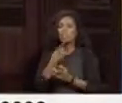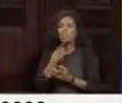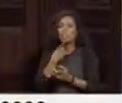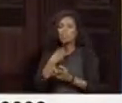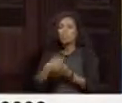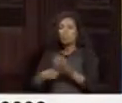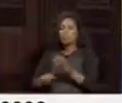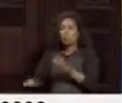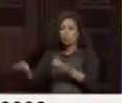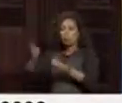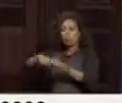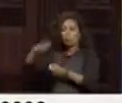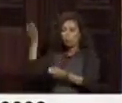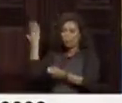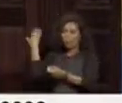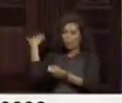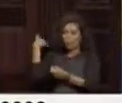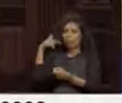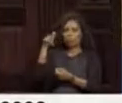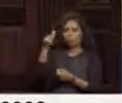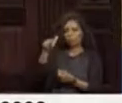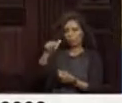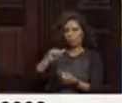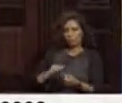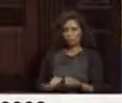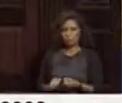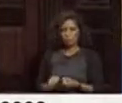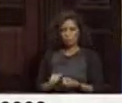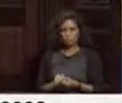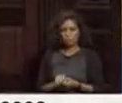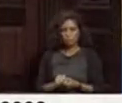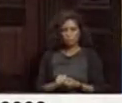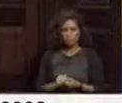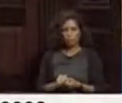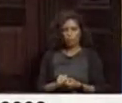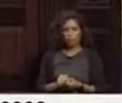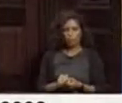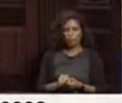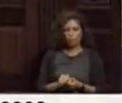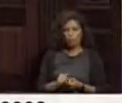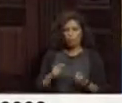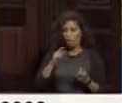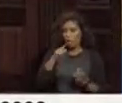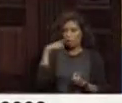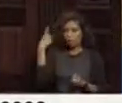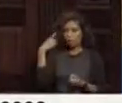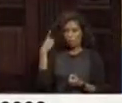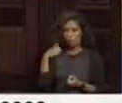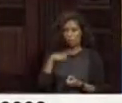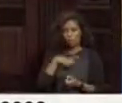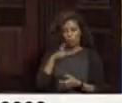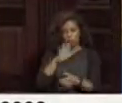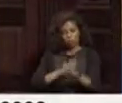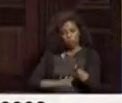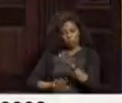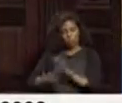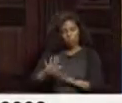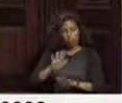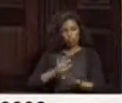de situação. Eu tenho um cuidado enorme, porque quando